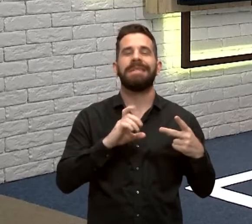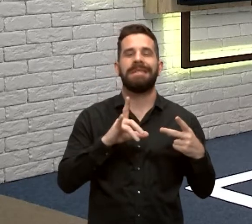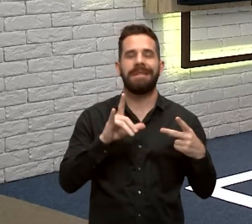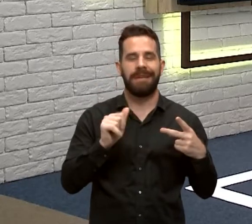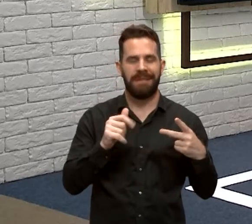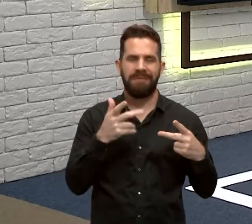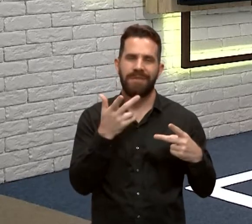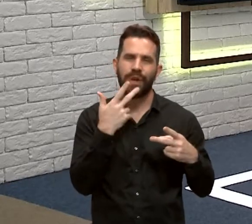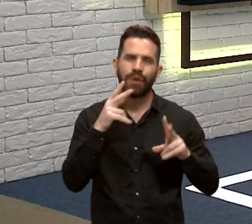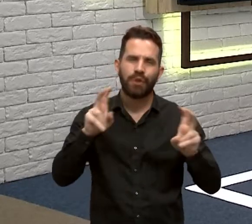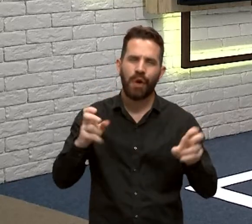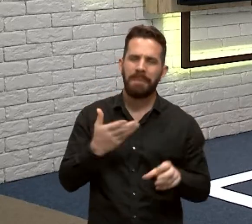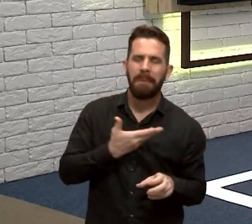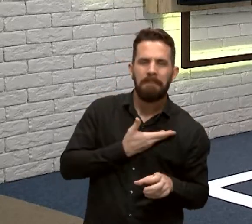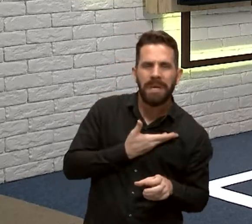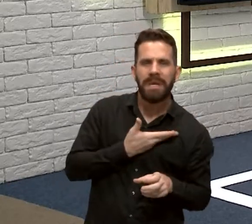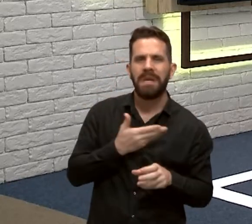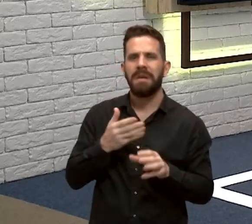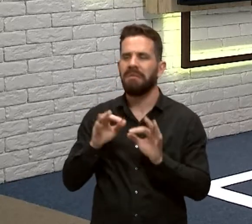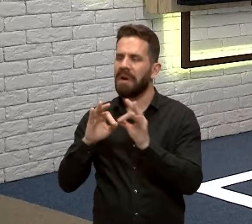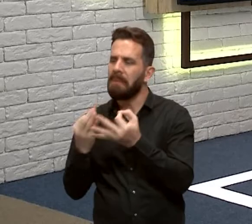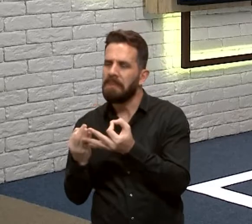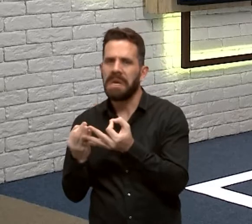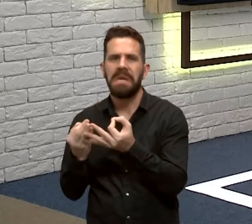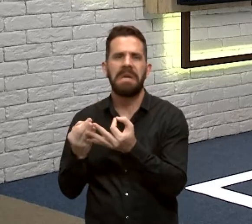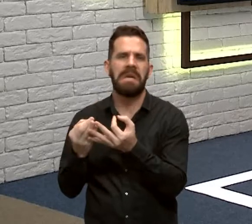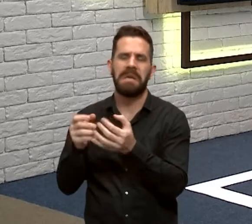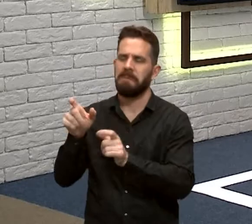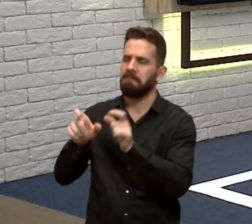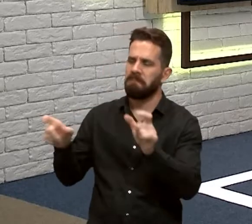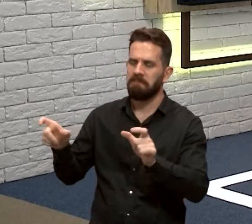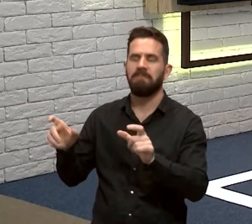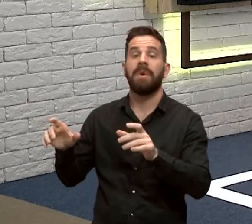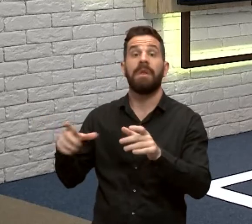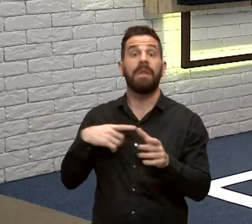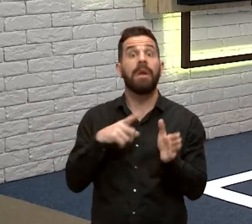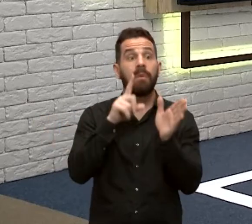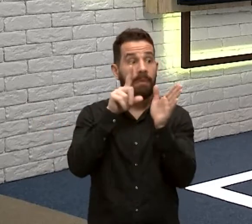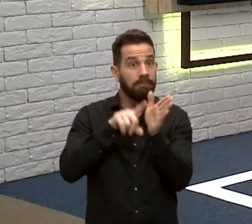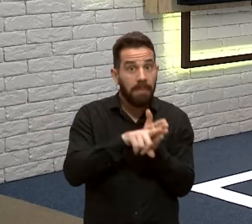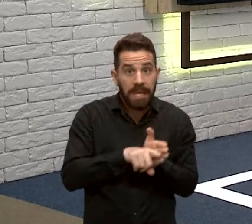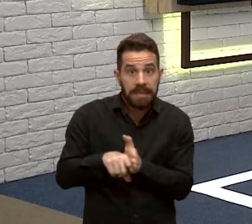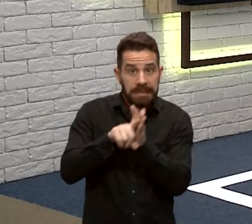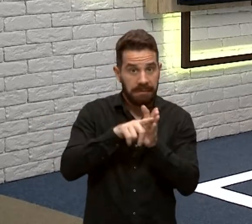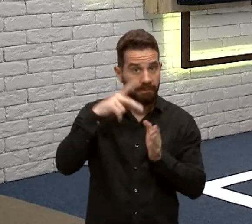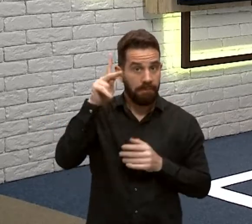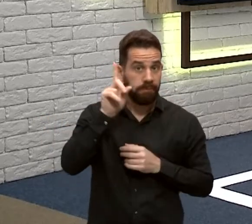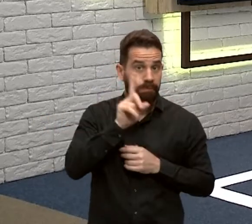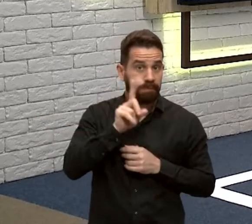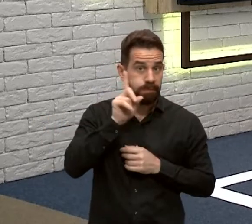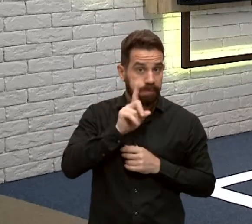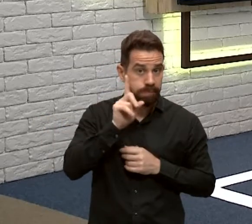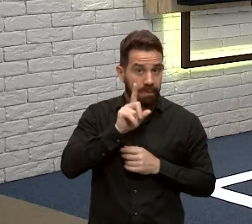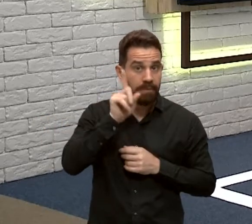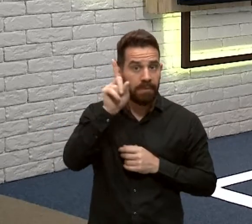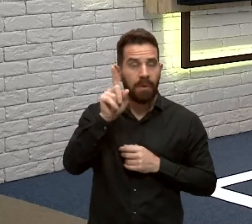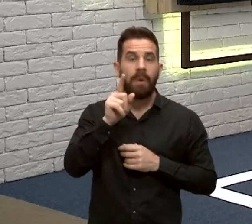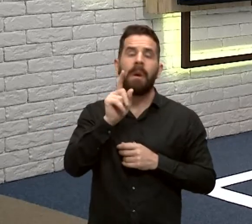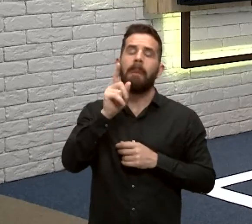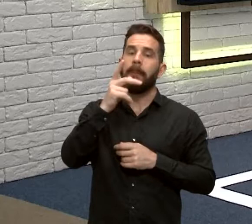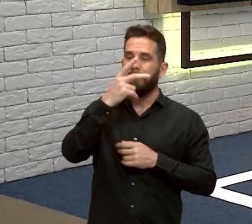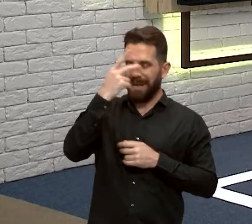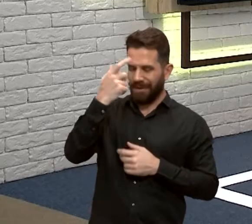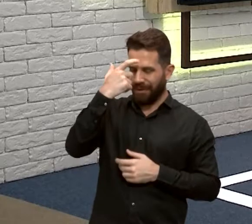de amigos, pessoas próximas, né? Teve um estudo norte-americano que mostrou que quando uma pessoa comete suicídio,